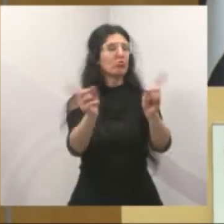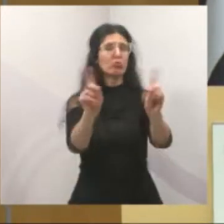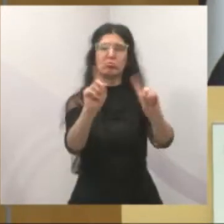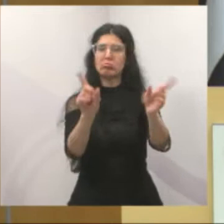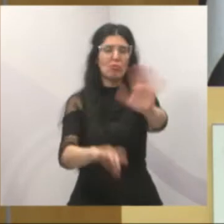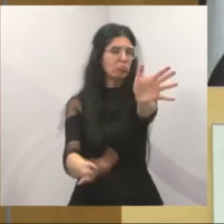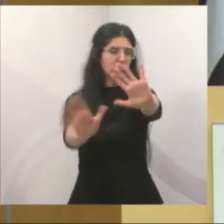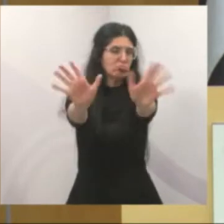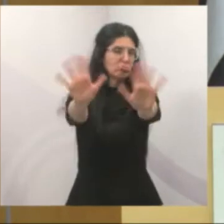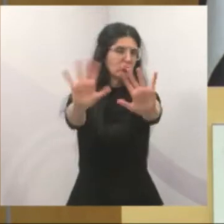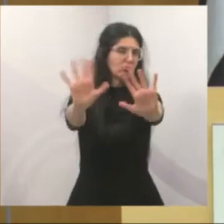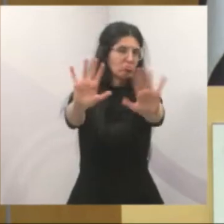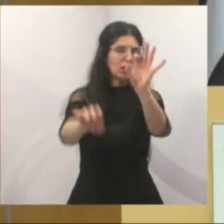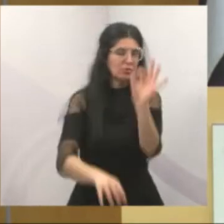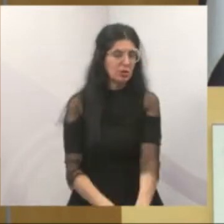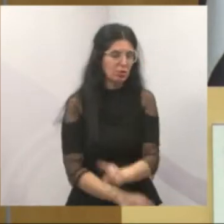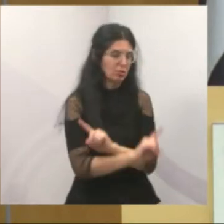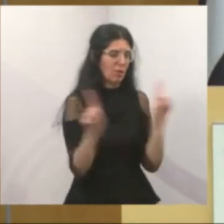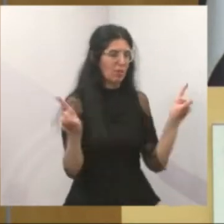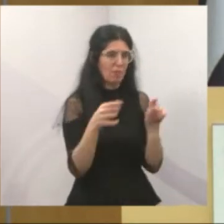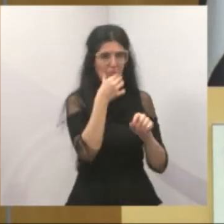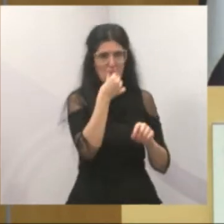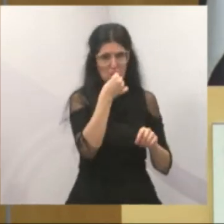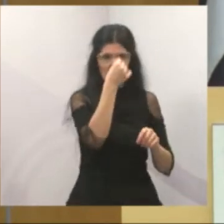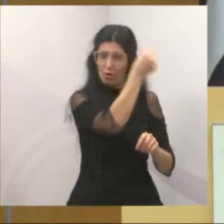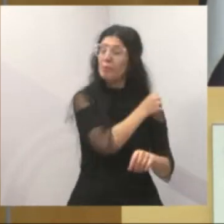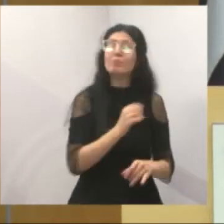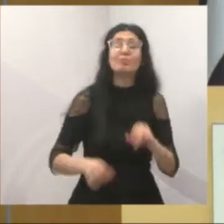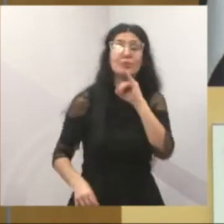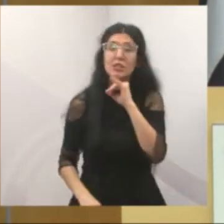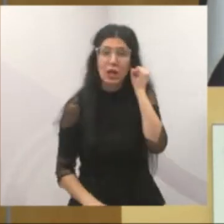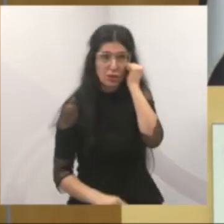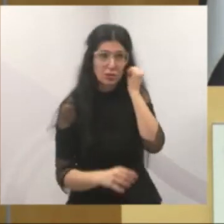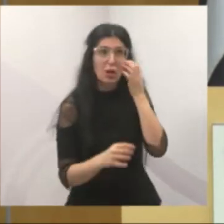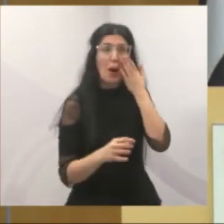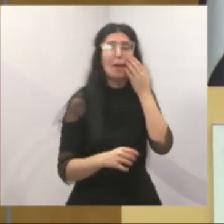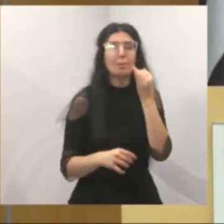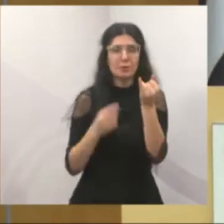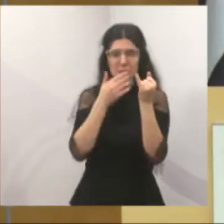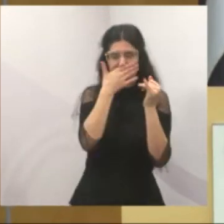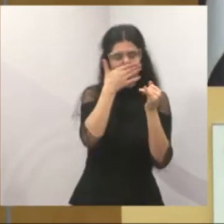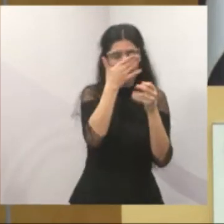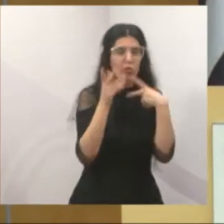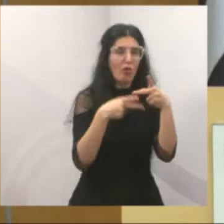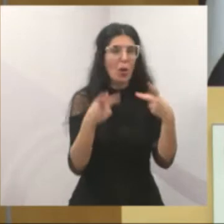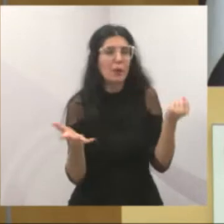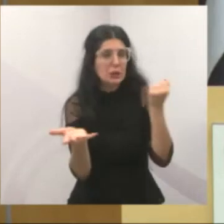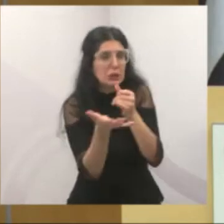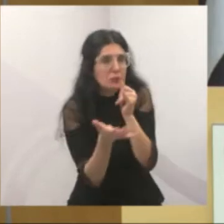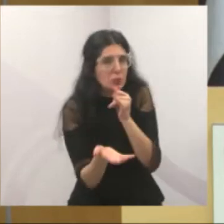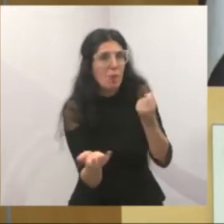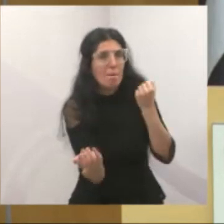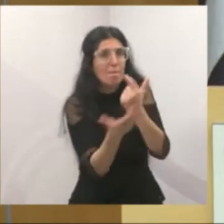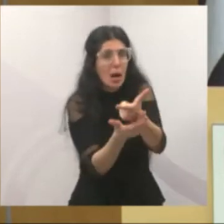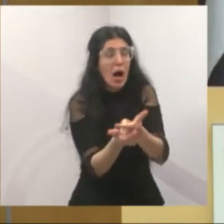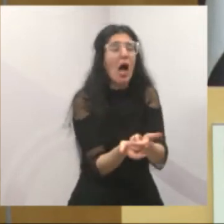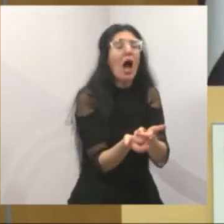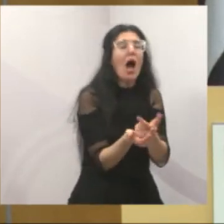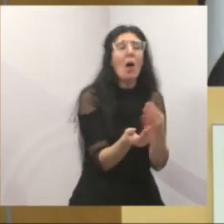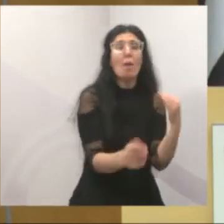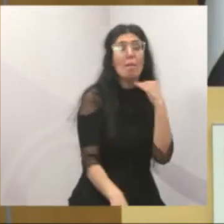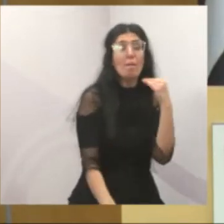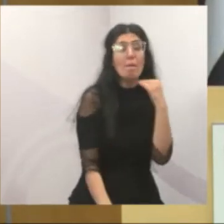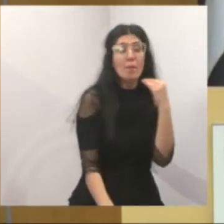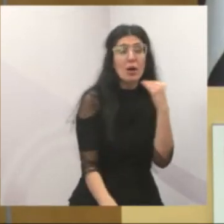E sabendo ele, o Isaías, que se fosse pago na conta do proprietário, esse dinheiro